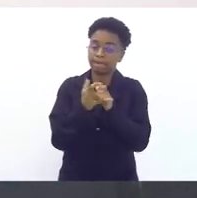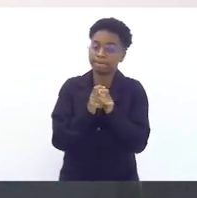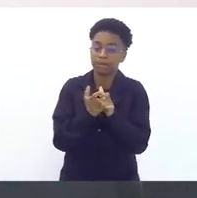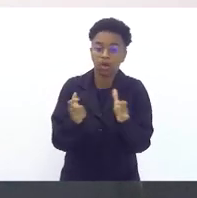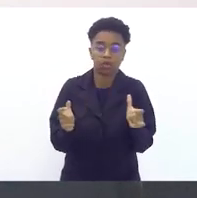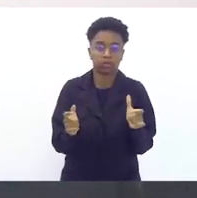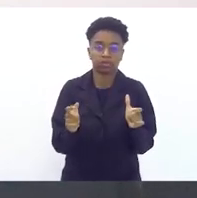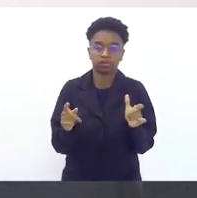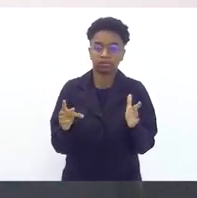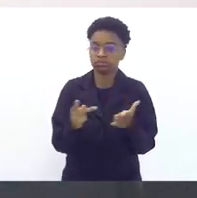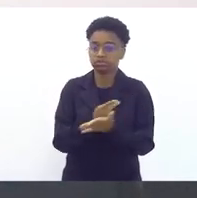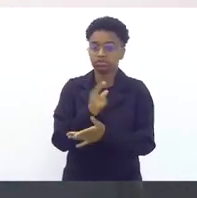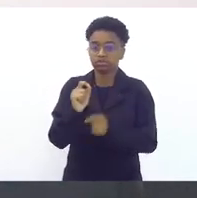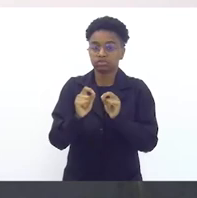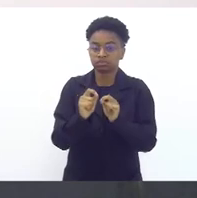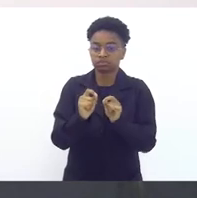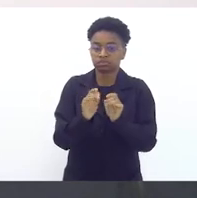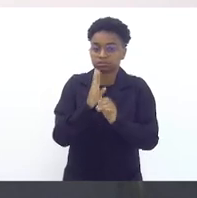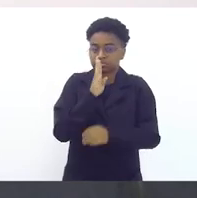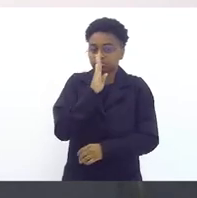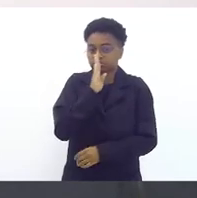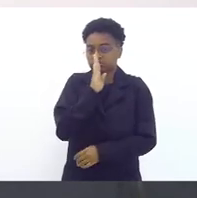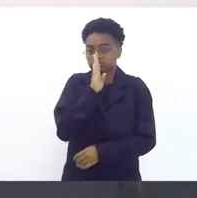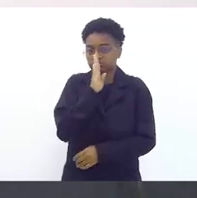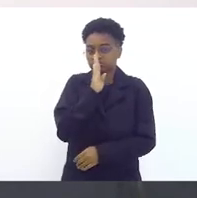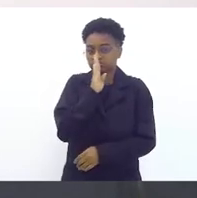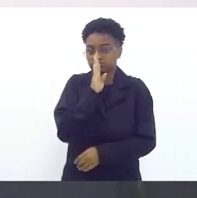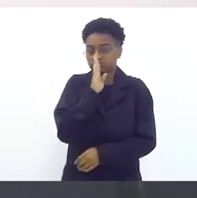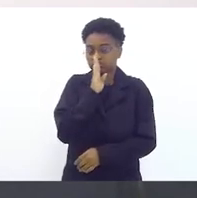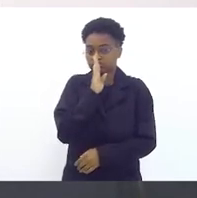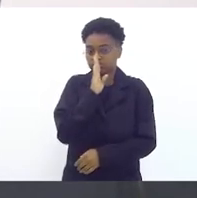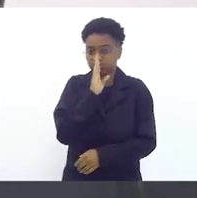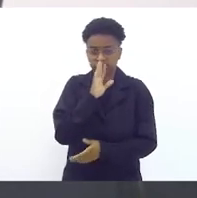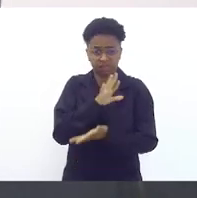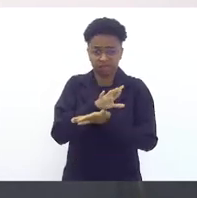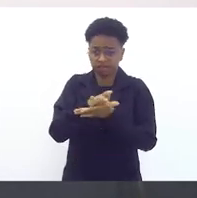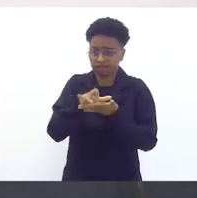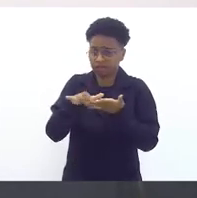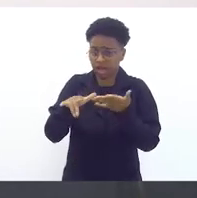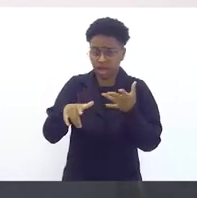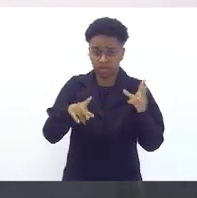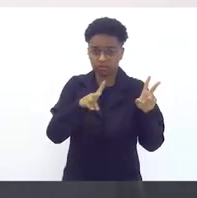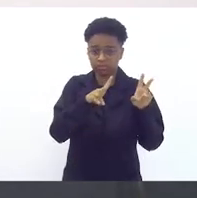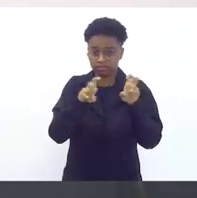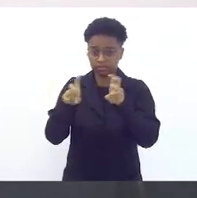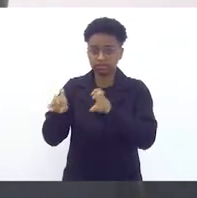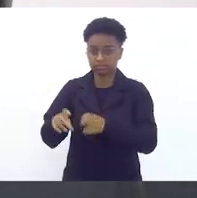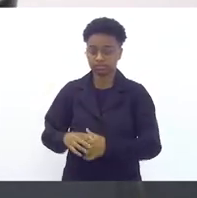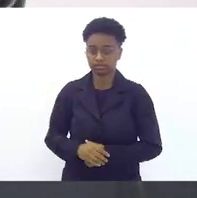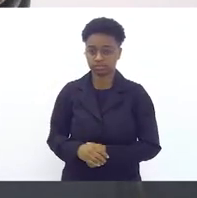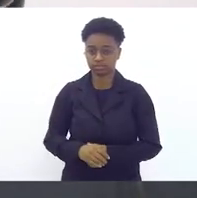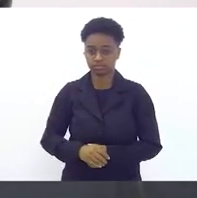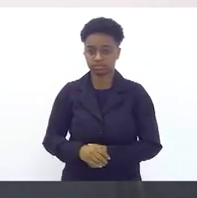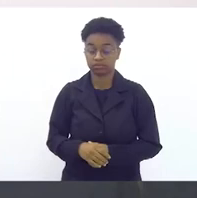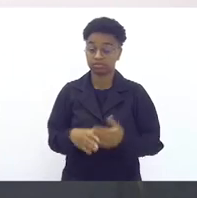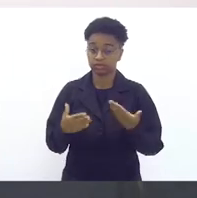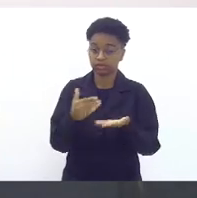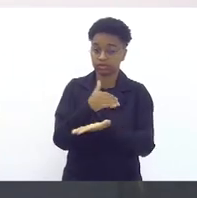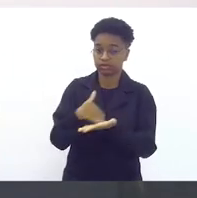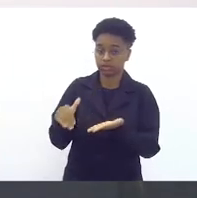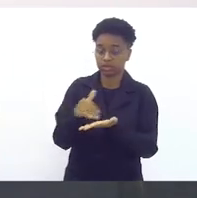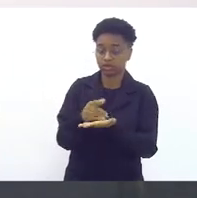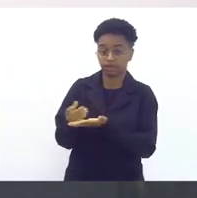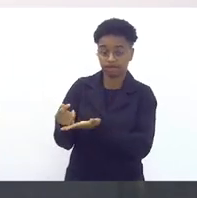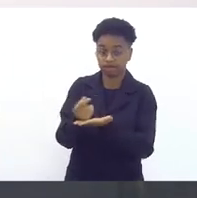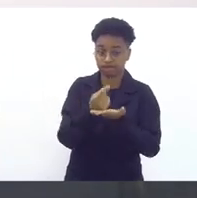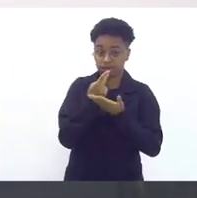casos, uma omissão total das mais diversas pastas. Porque dizia lá o secretário de Fazenda que não